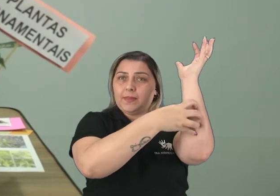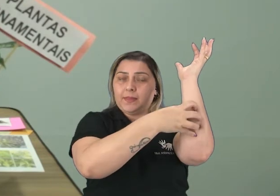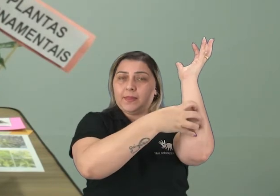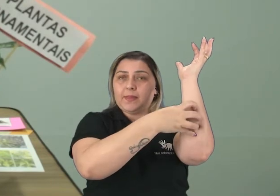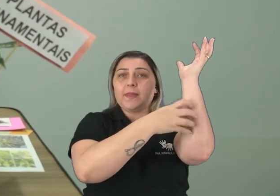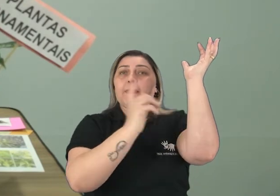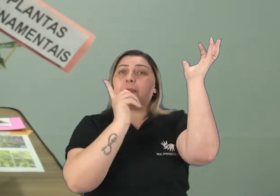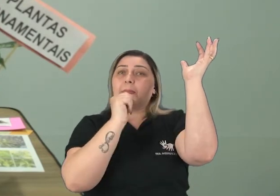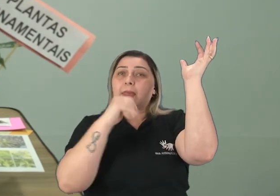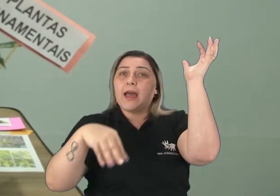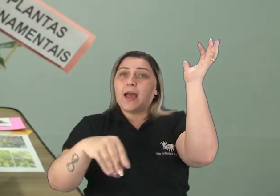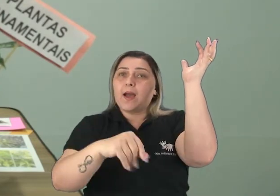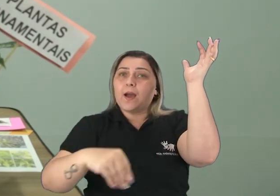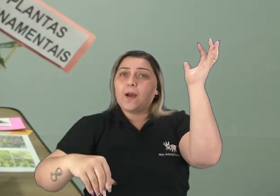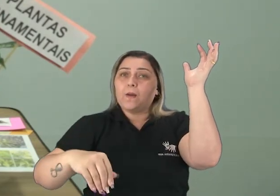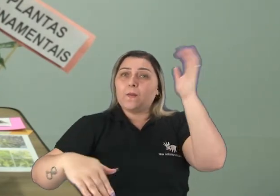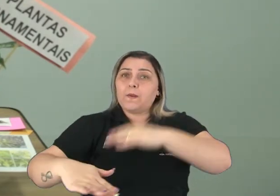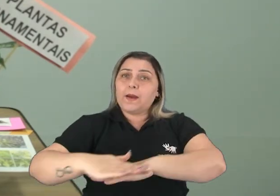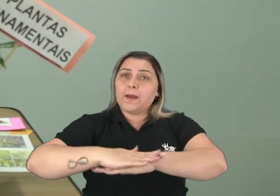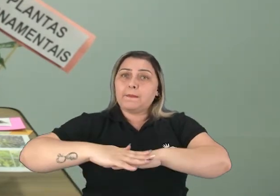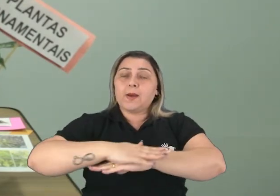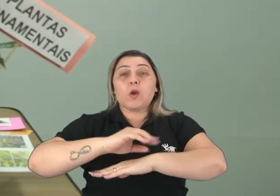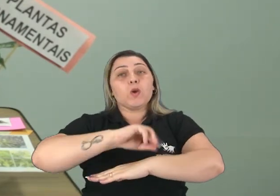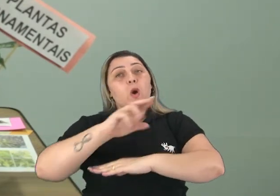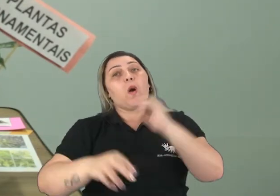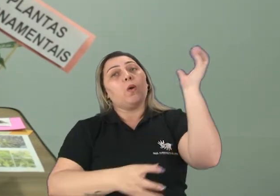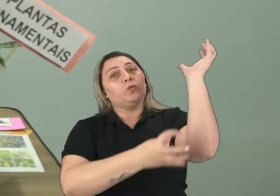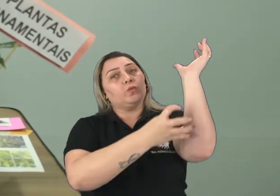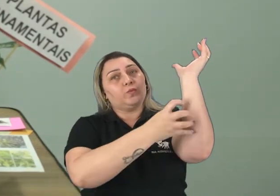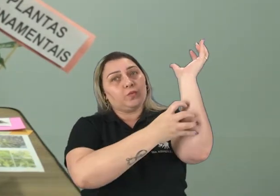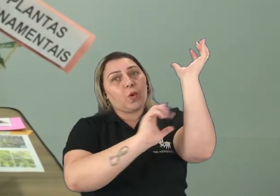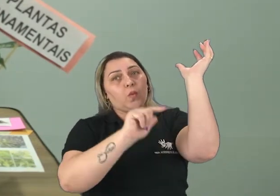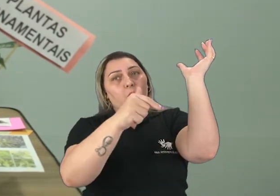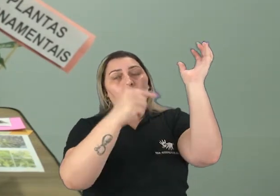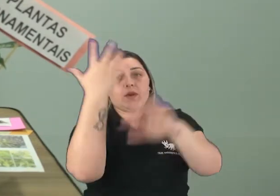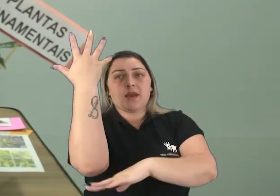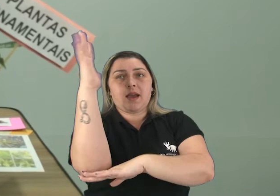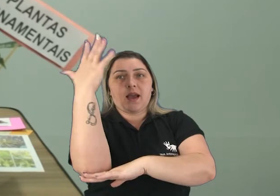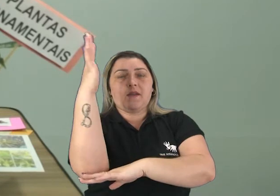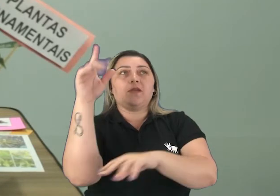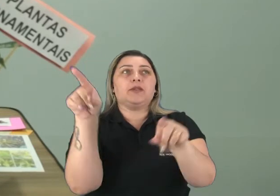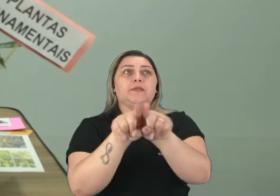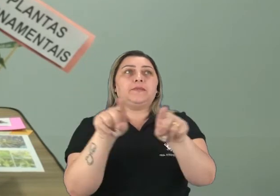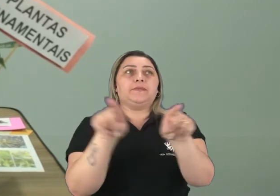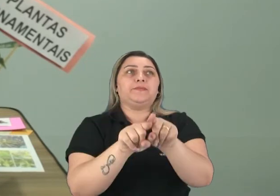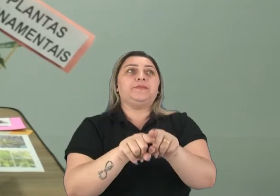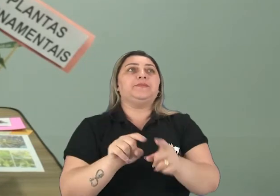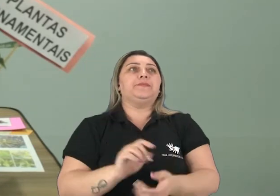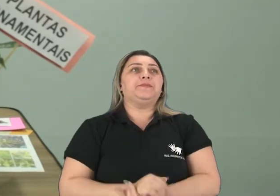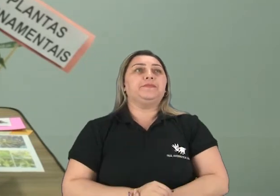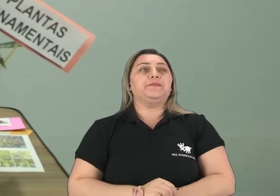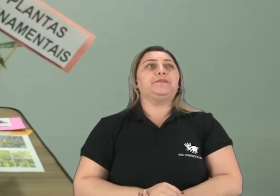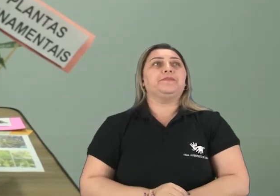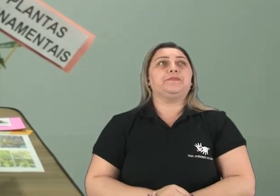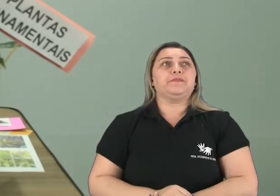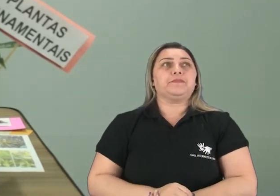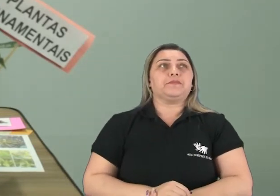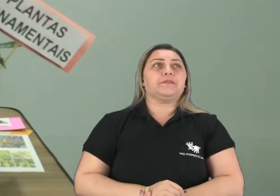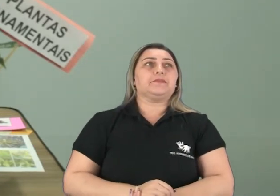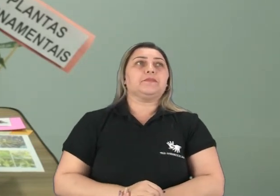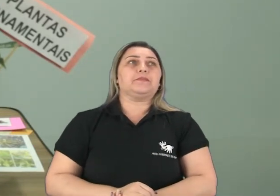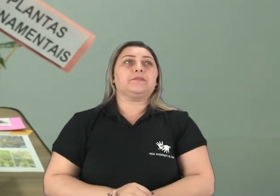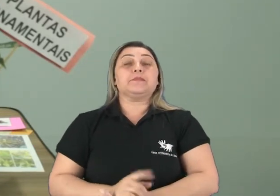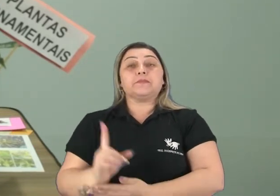terra, no solo, ou também no tronco de uma outra árvore. Essas raízes dela que ficam